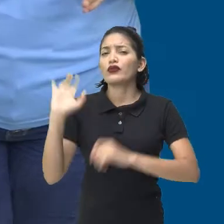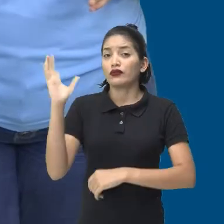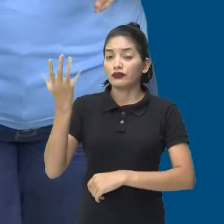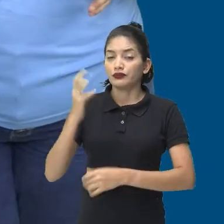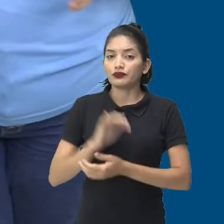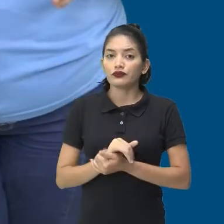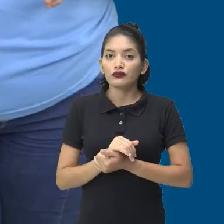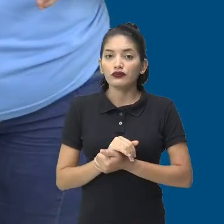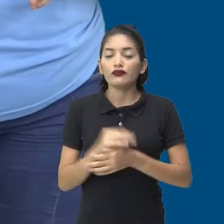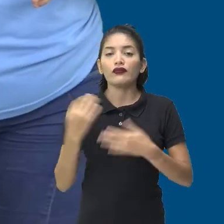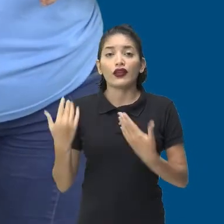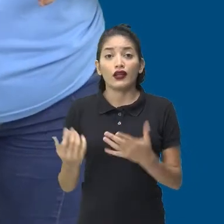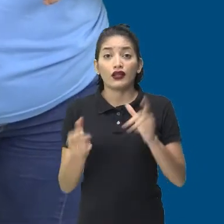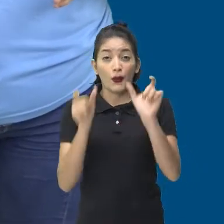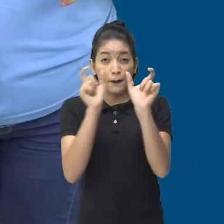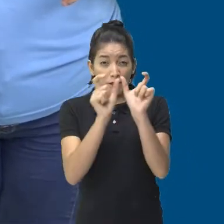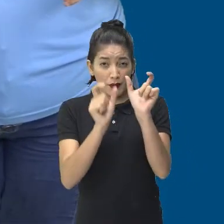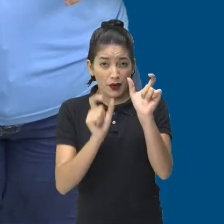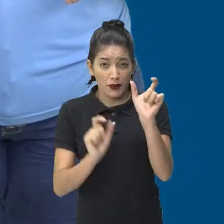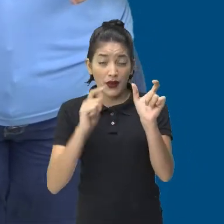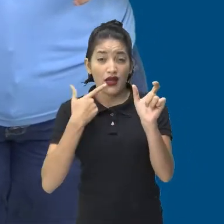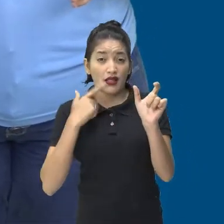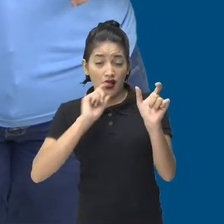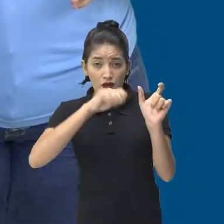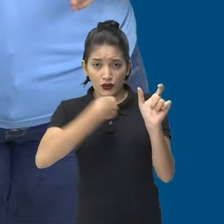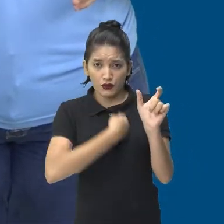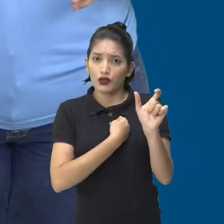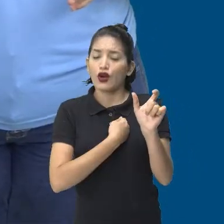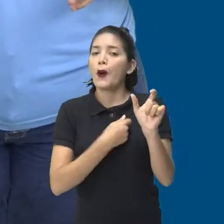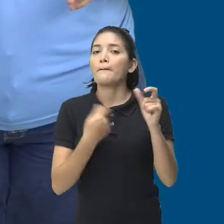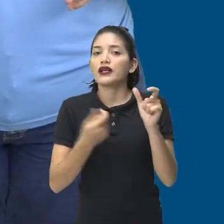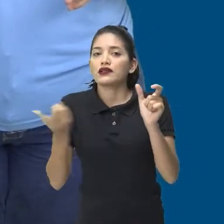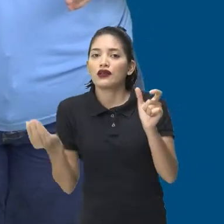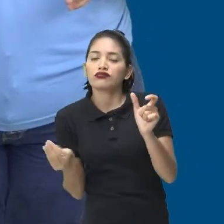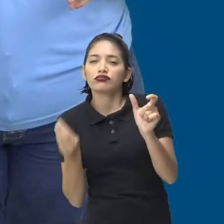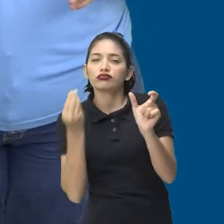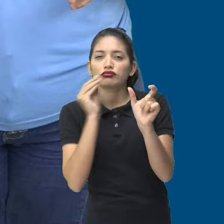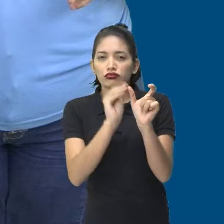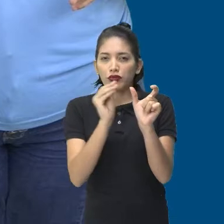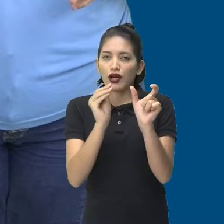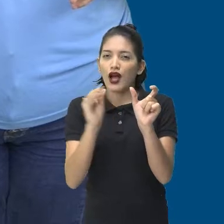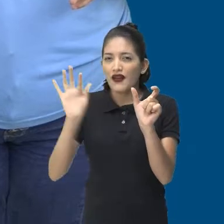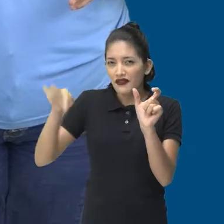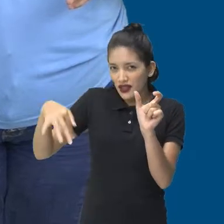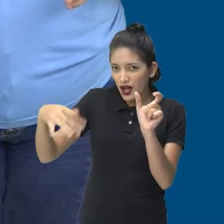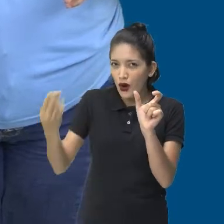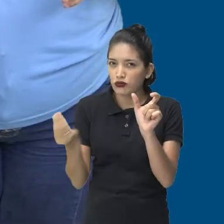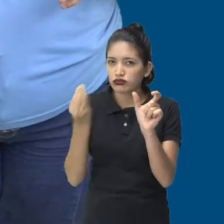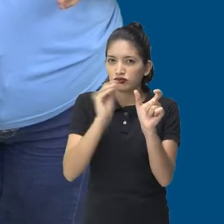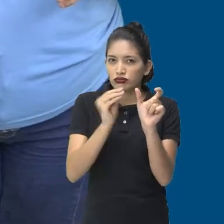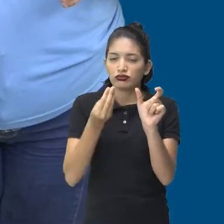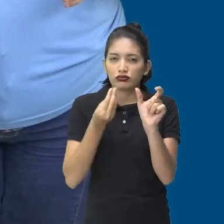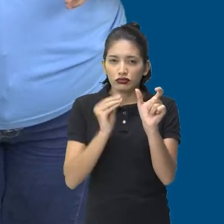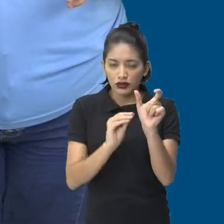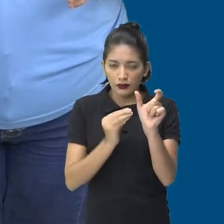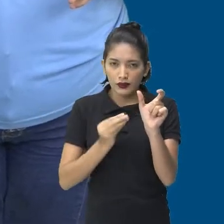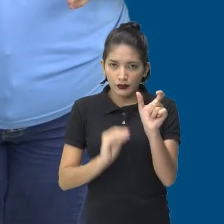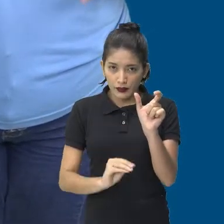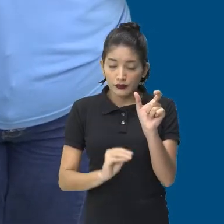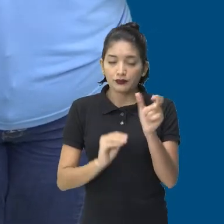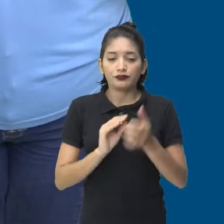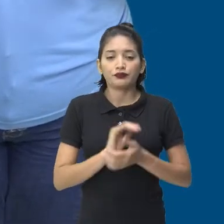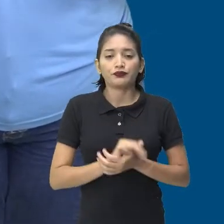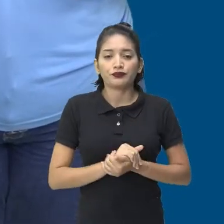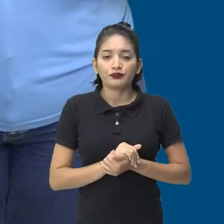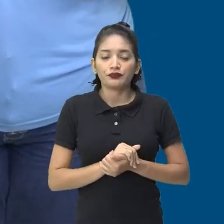acontece? Para conjugar na língua espanhola, basta acrescentar as terminações ao infinitivo do